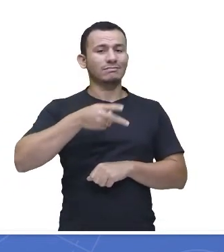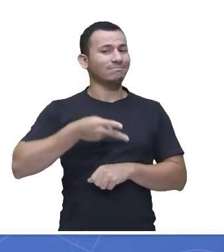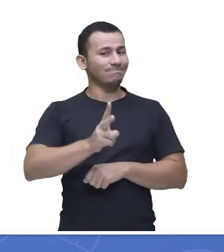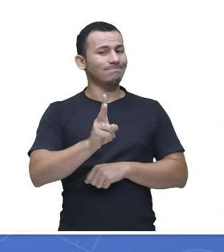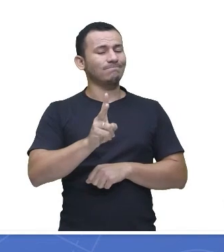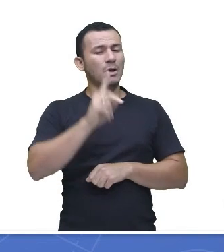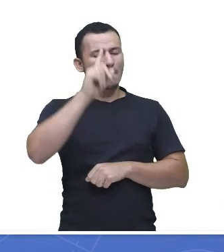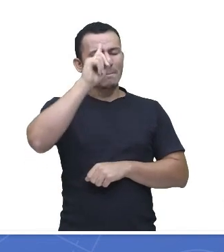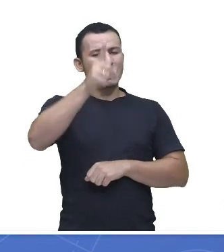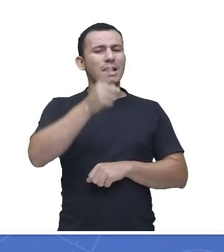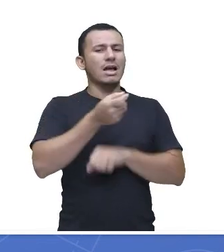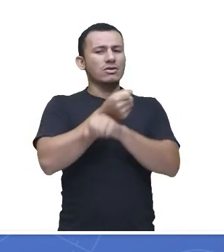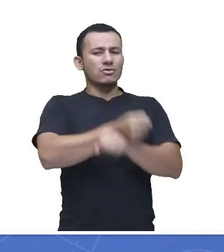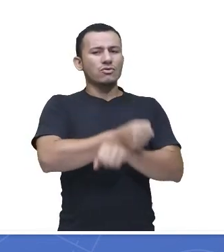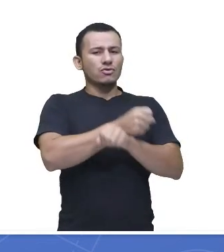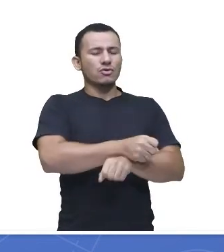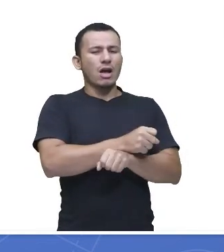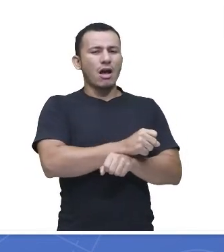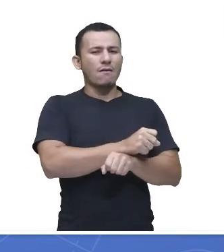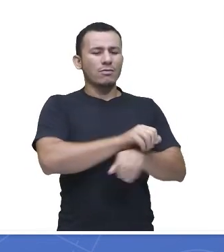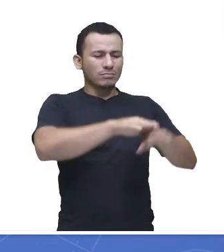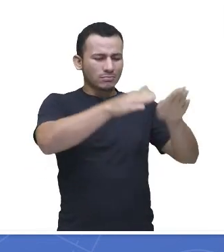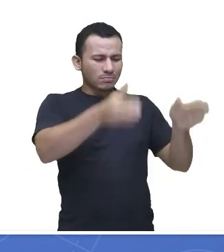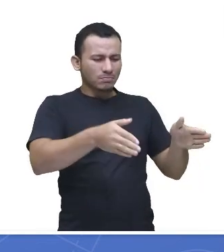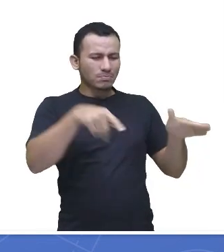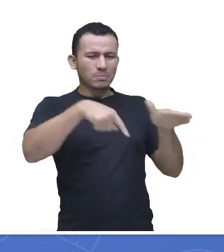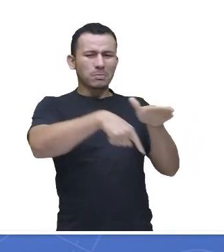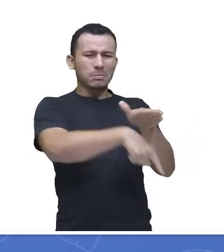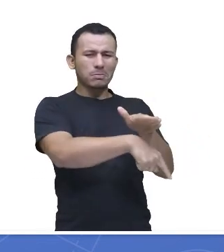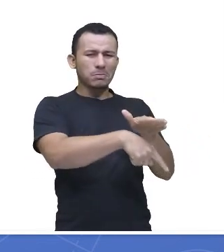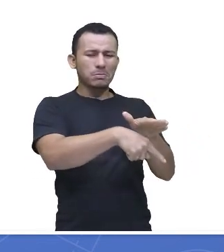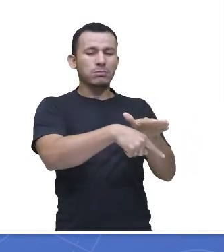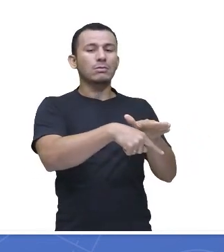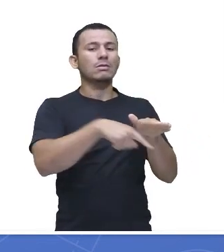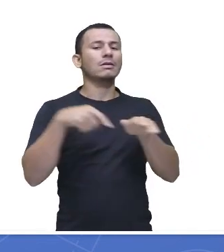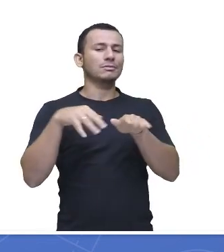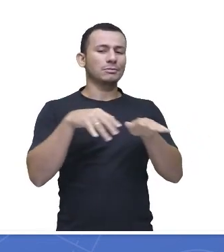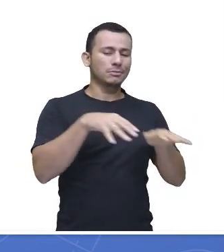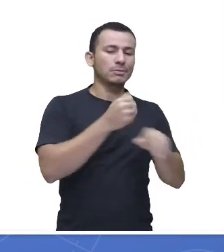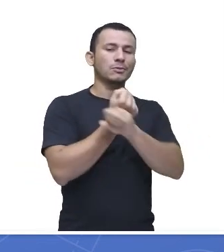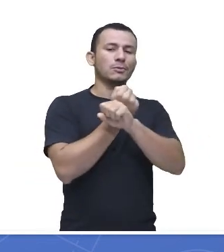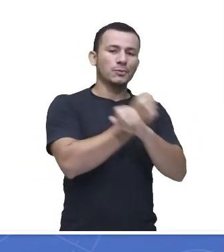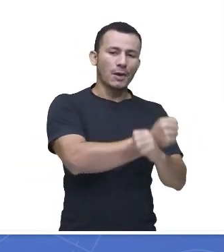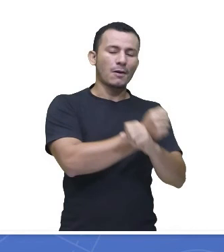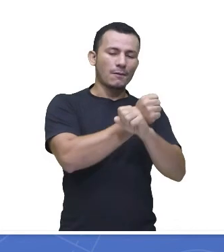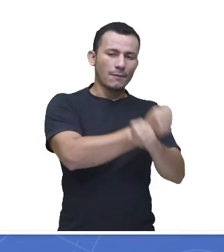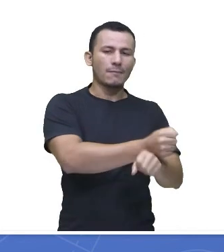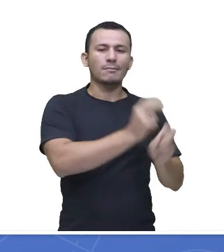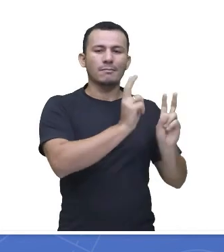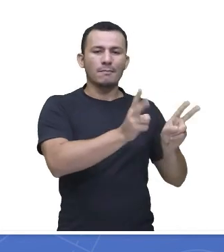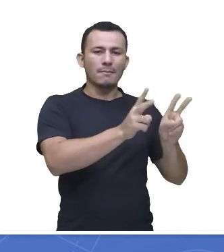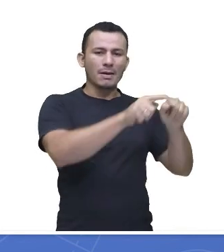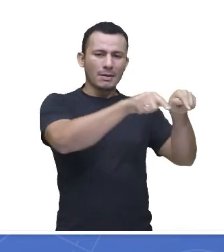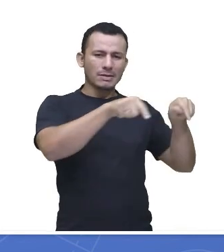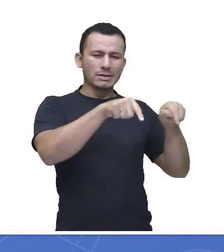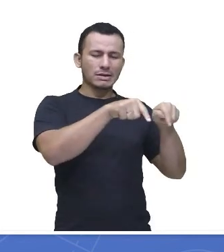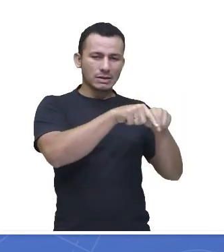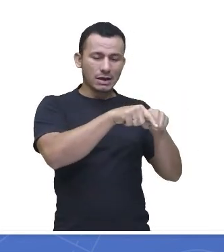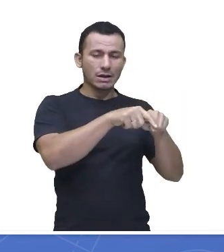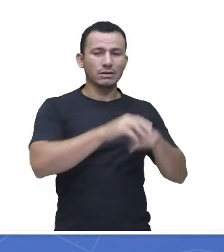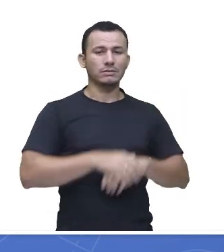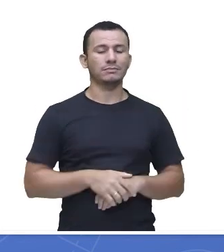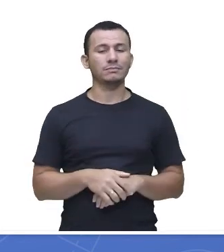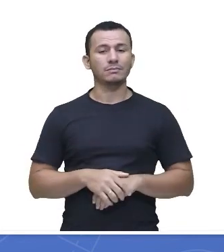Olha aqui, o cara era honrado, era isso, era aquilo, mas mandava com frequência escravos ao calabouço, de onde